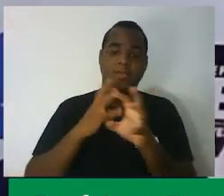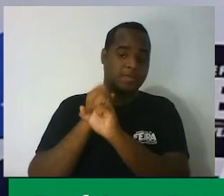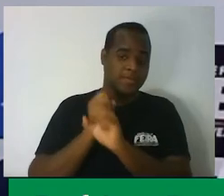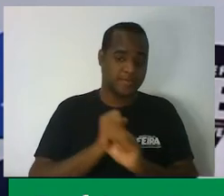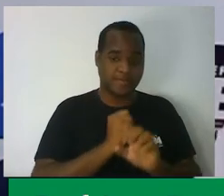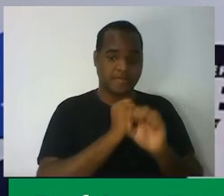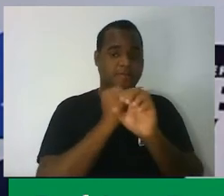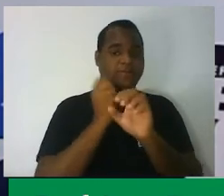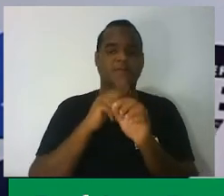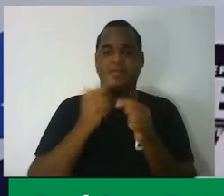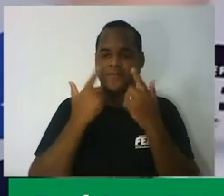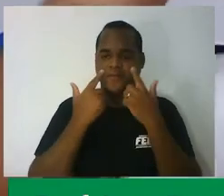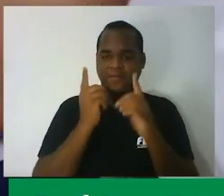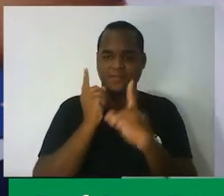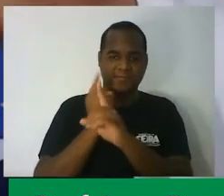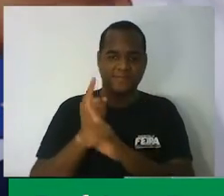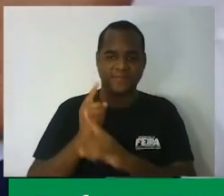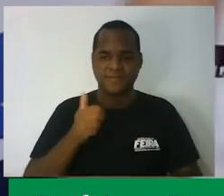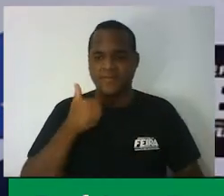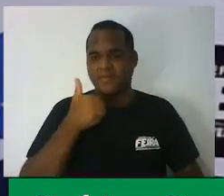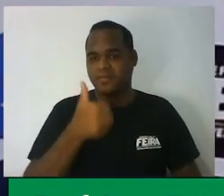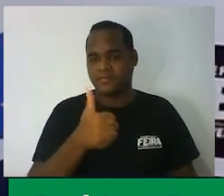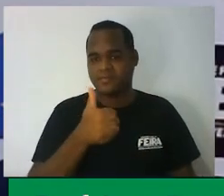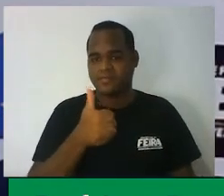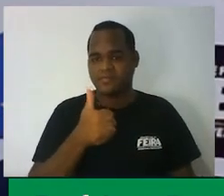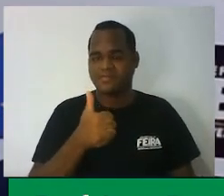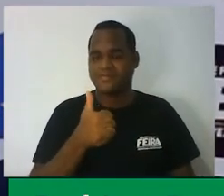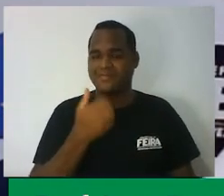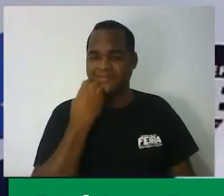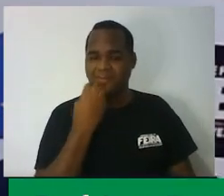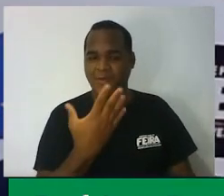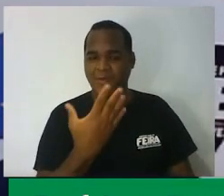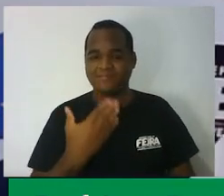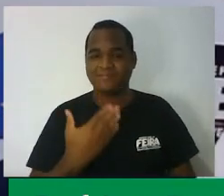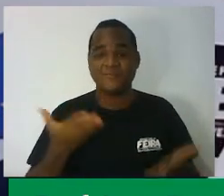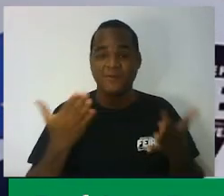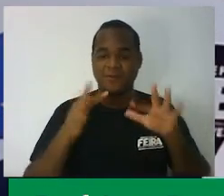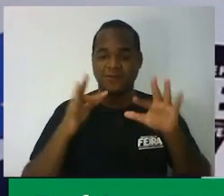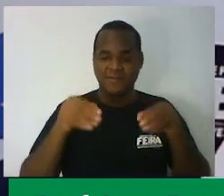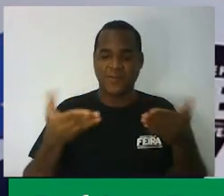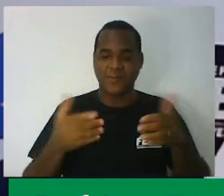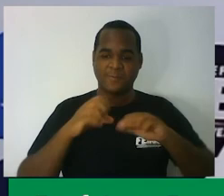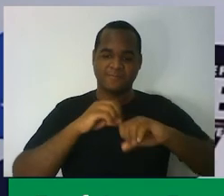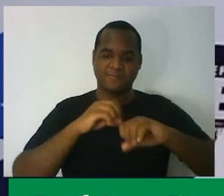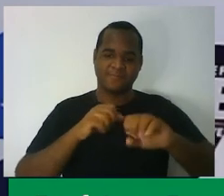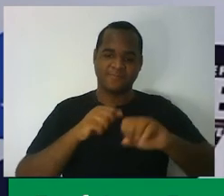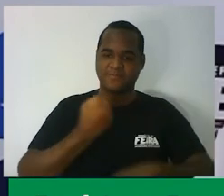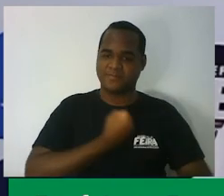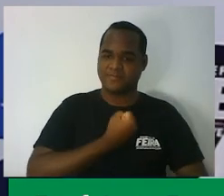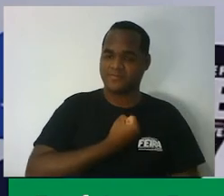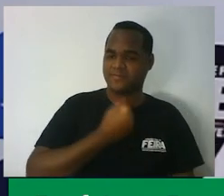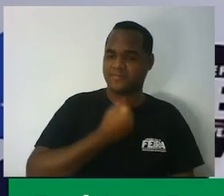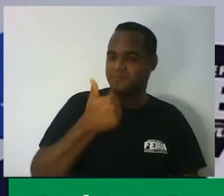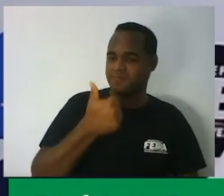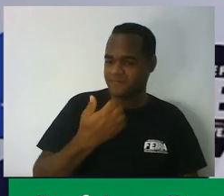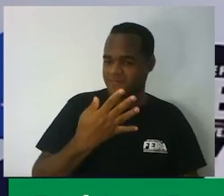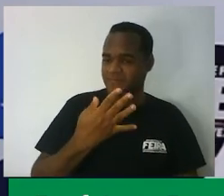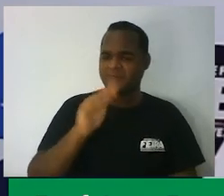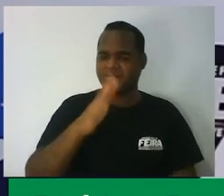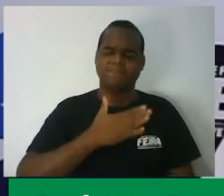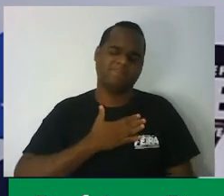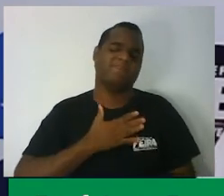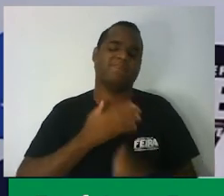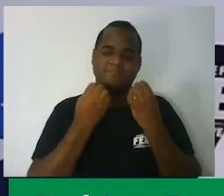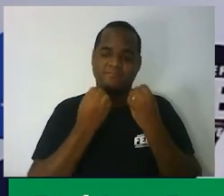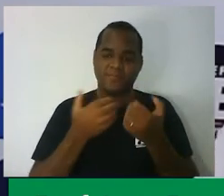aí à sua volta. Belezinha? Bom, finalizamos então essa aula de número 14. Eu espero que você tenha gostado, eu